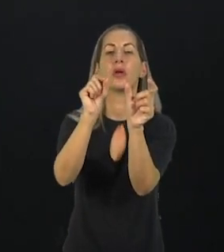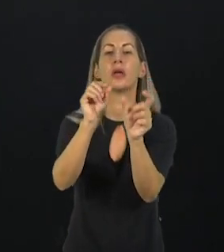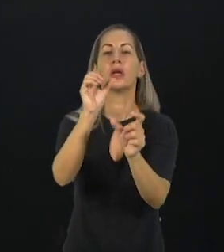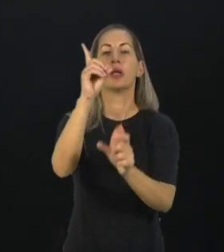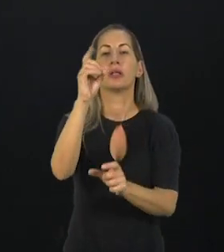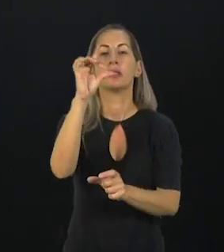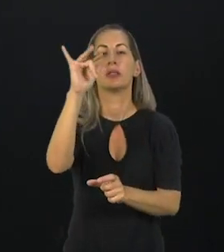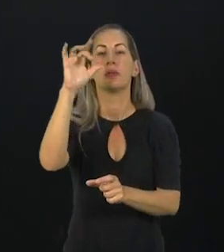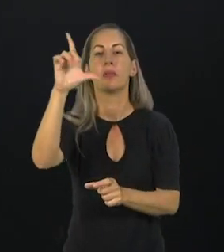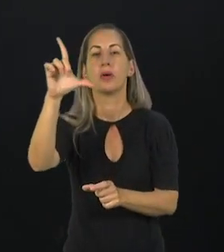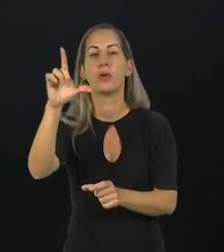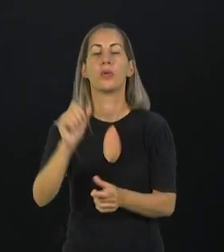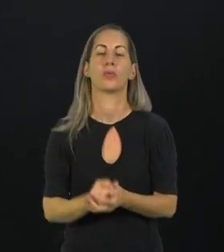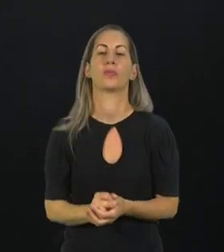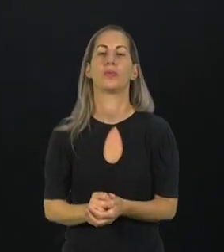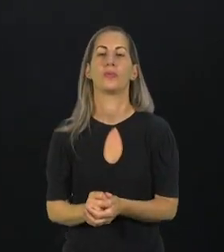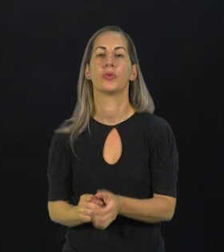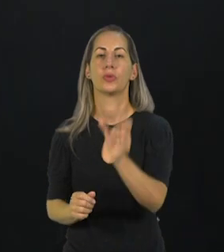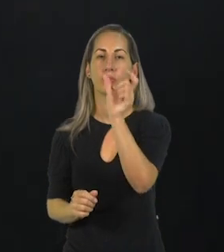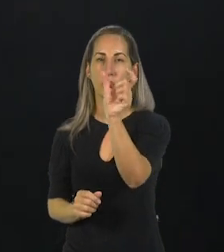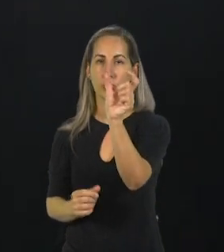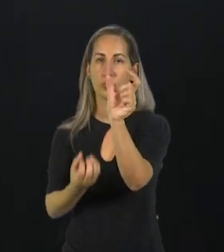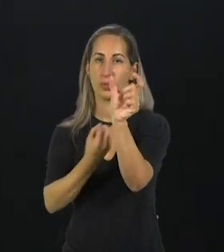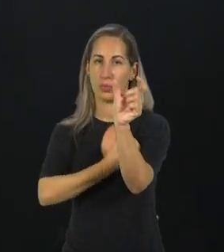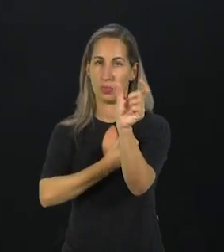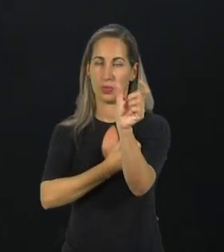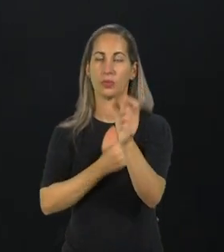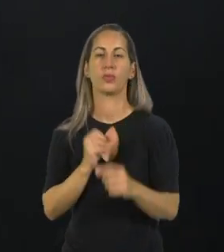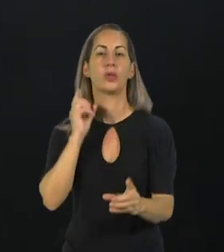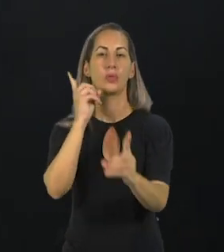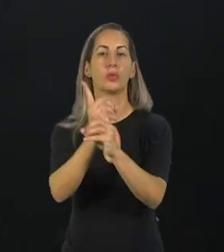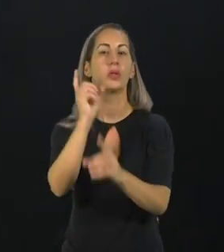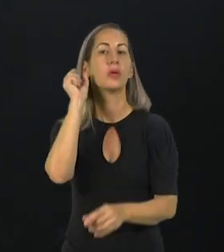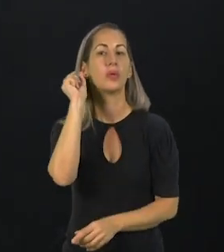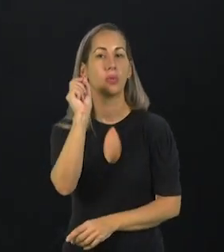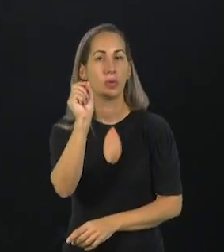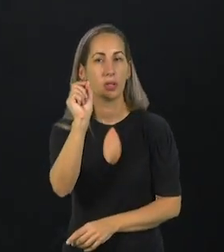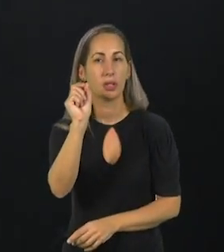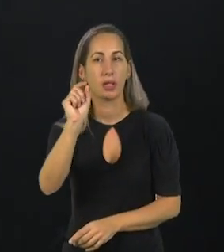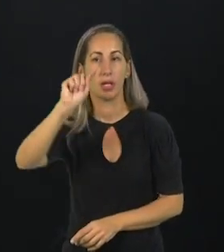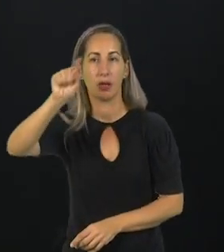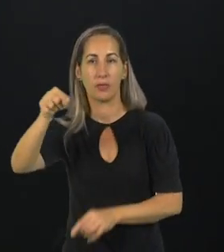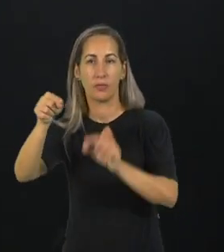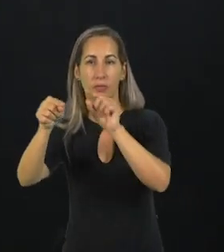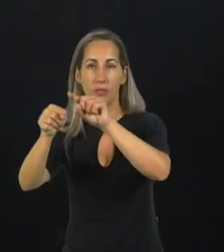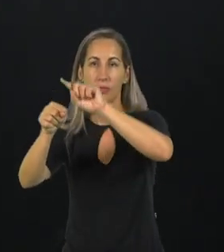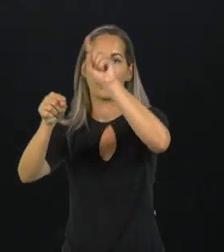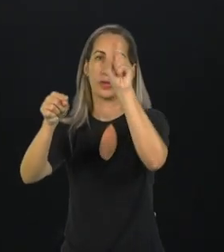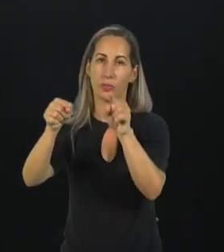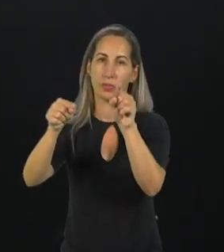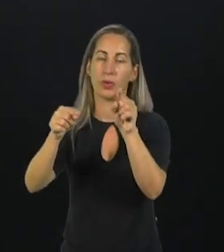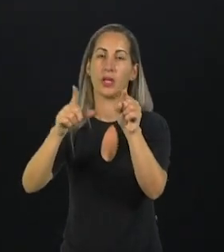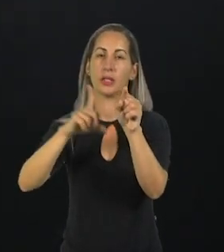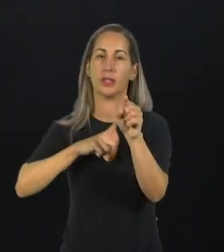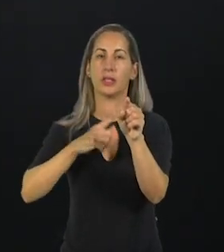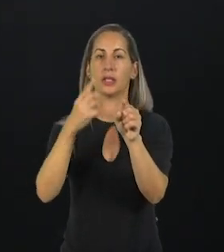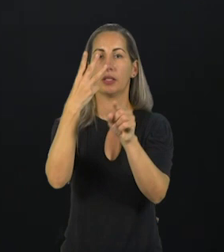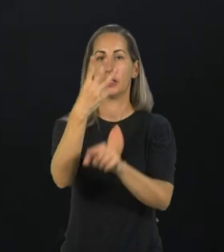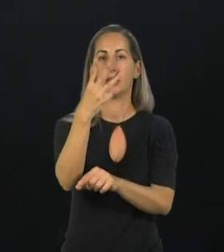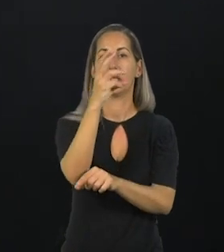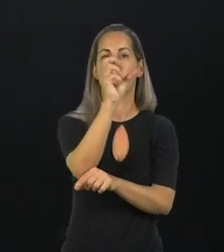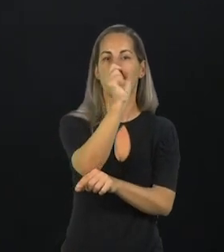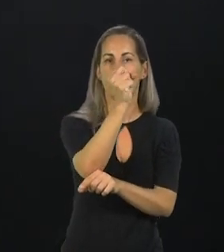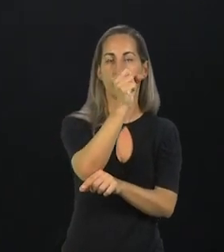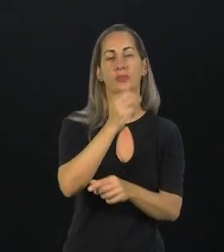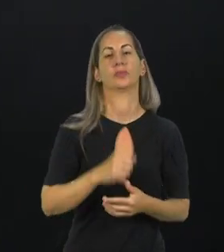decimal? São os seus algarismos. Então aqui a gente identifica que, após a vírgula, nós temos o 38 como